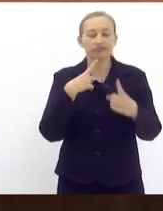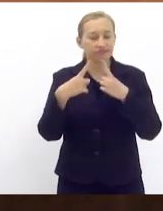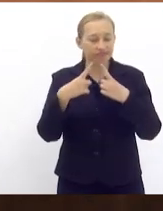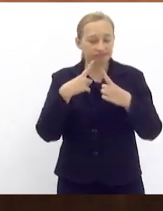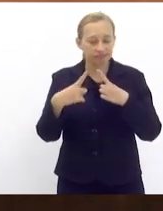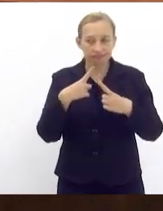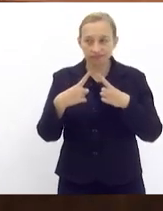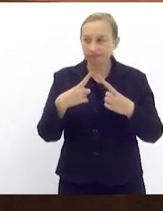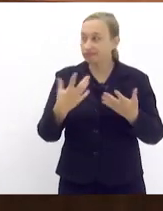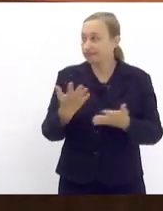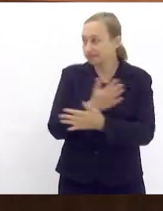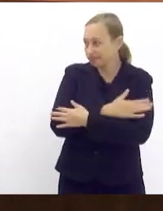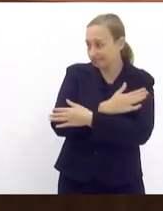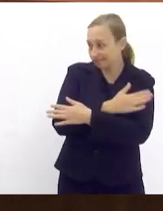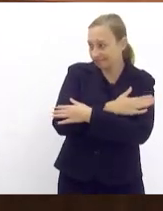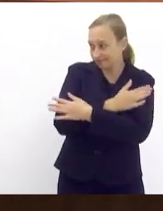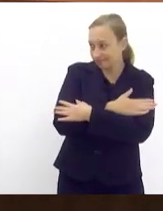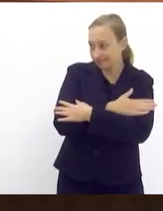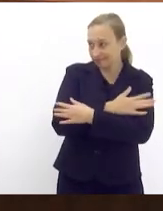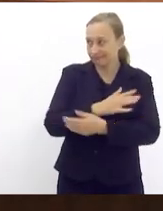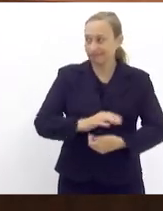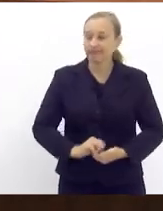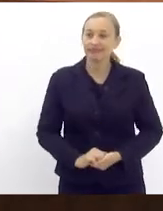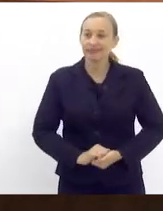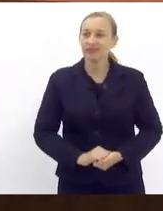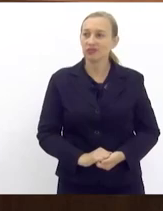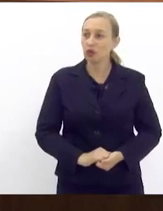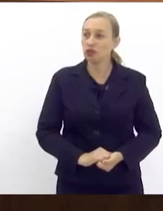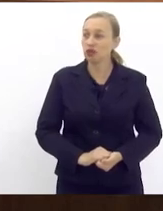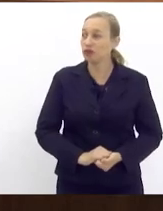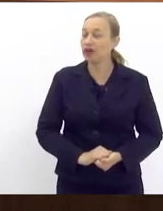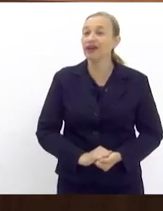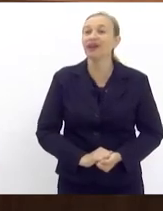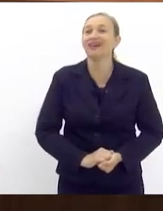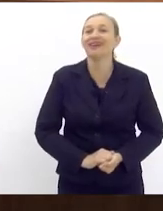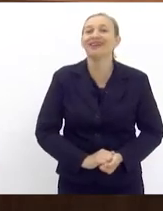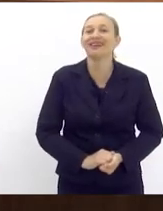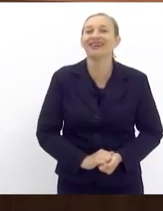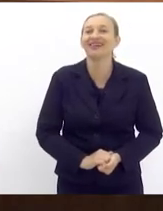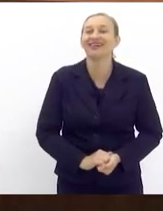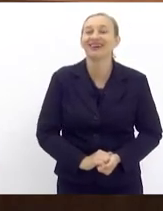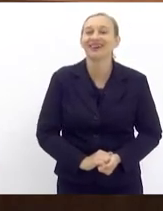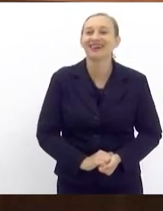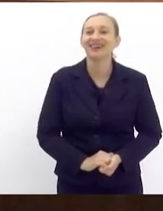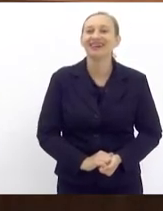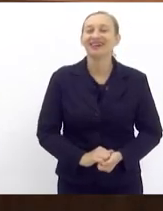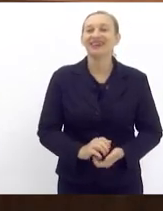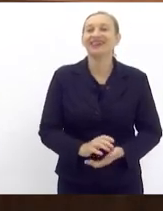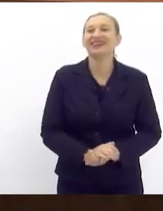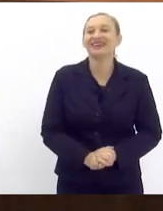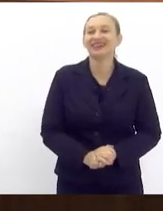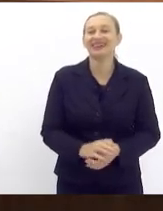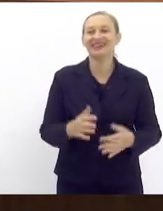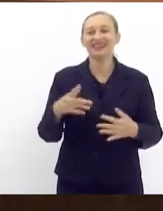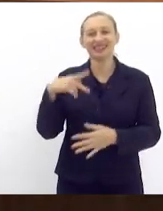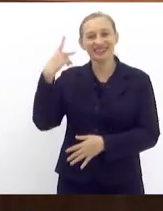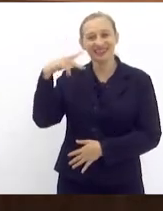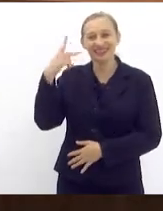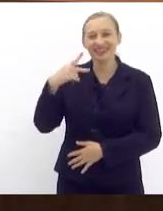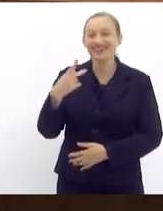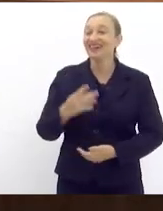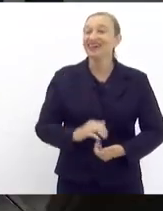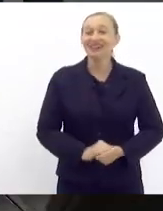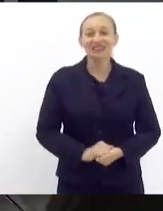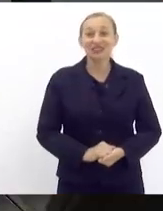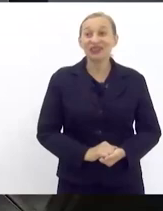só deixar esse abraço dizer que vossa excelência uma referência para mim e uma grande companheira que esse Parlamento ganha muito em tê-la aqui Um